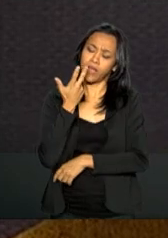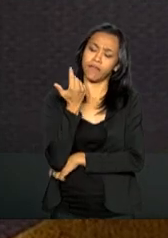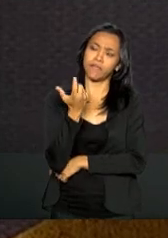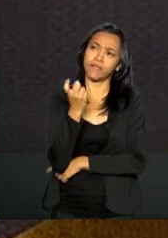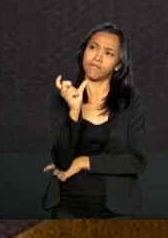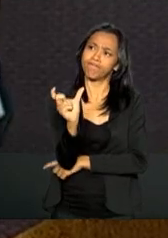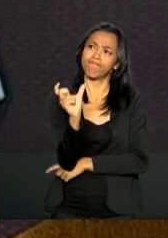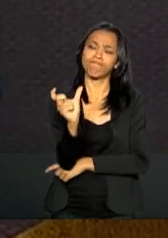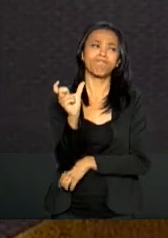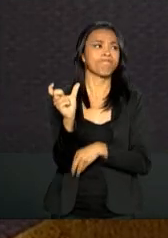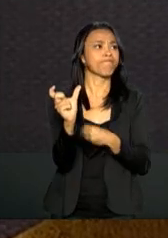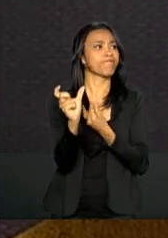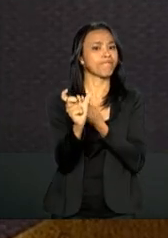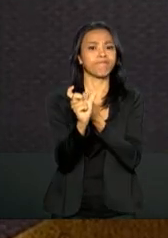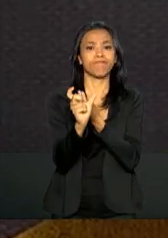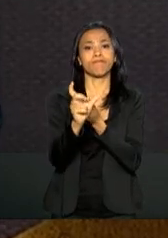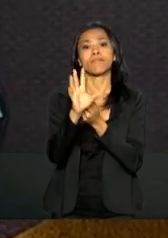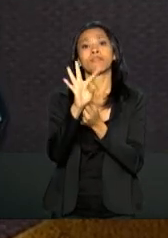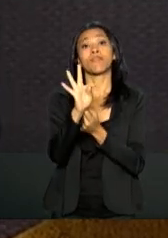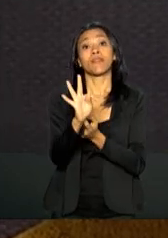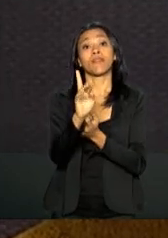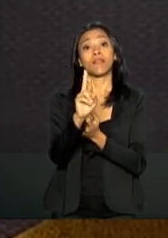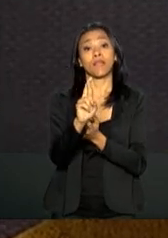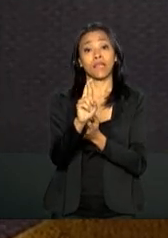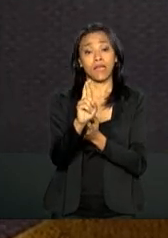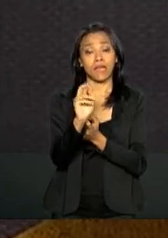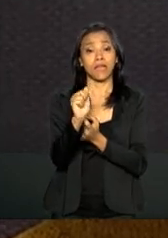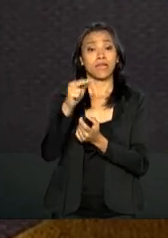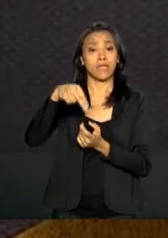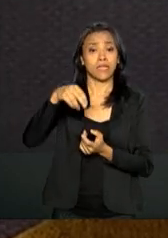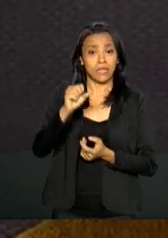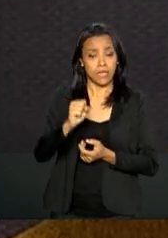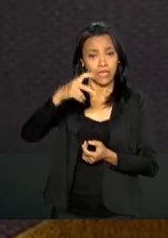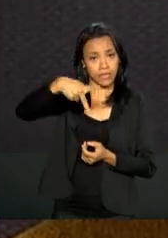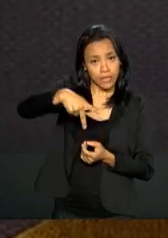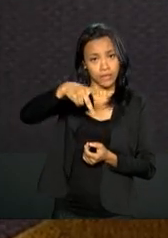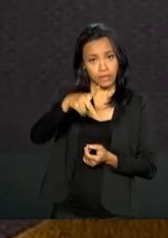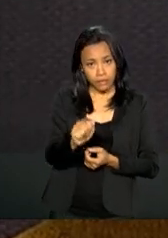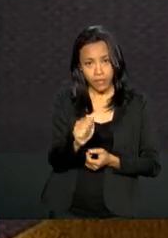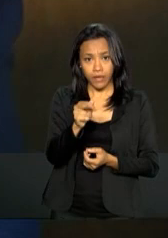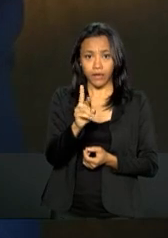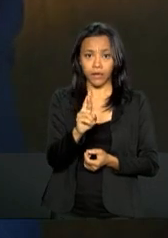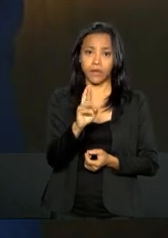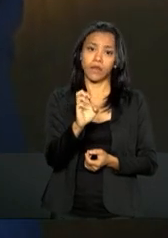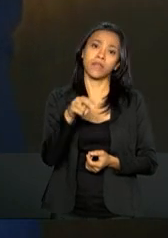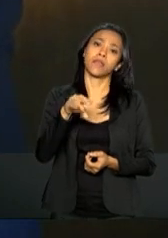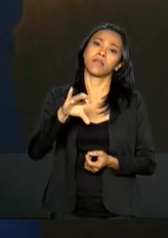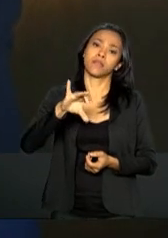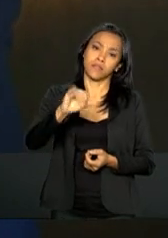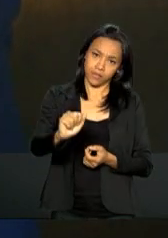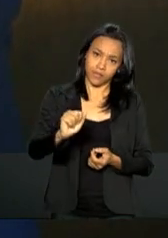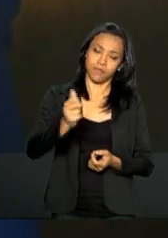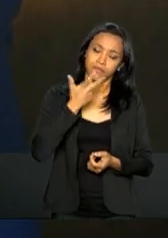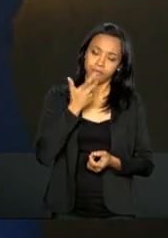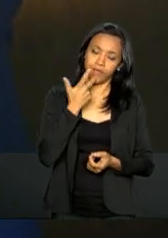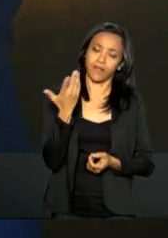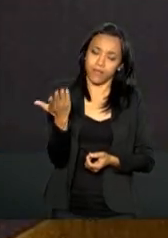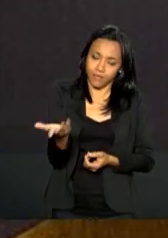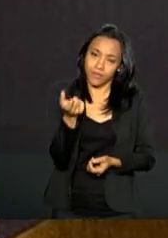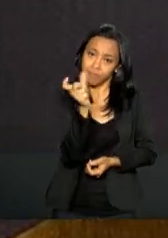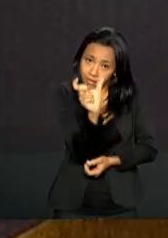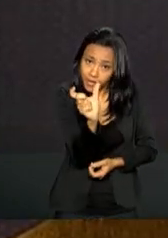seria a palavra transparência foi o que eu recolhi dos discursos aqui proferidos pelo presidente